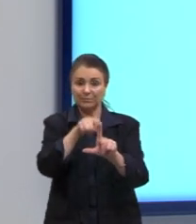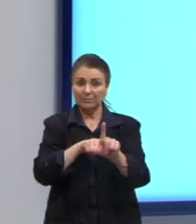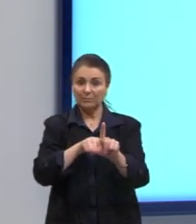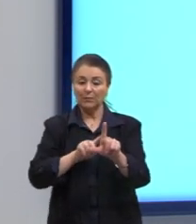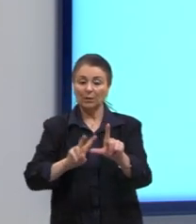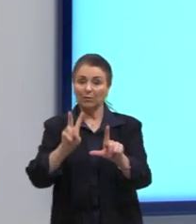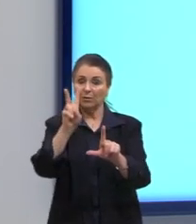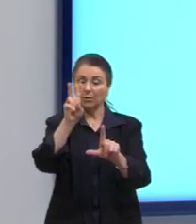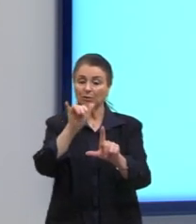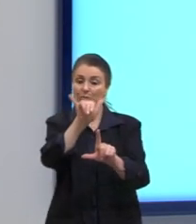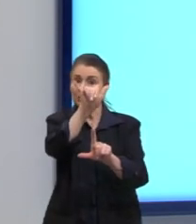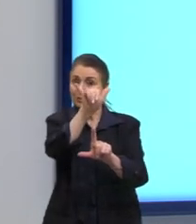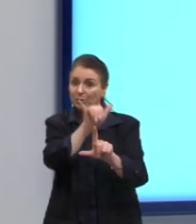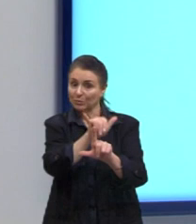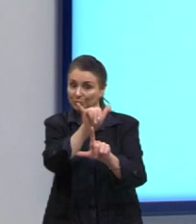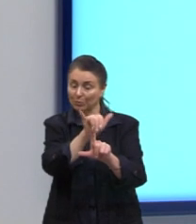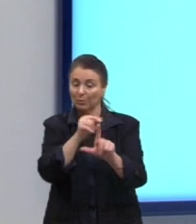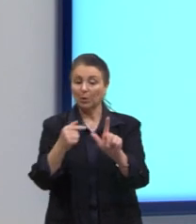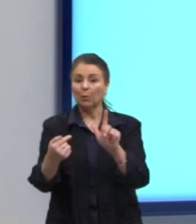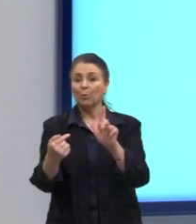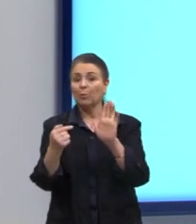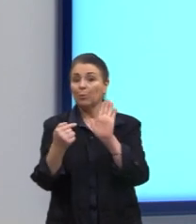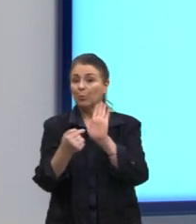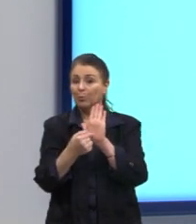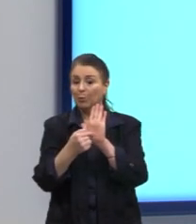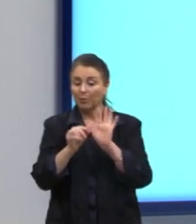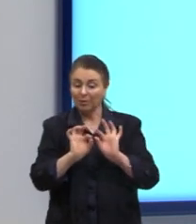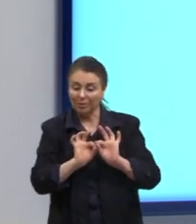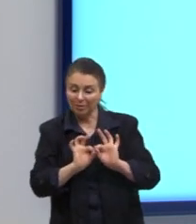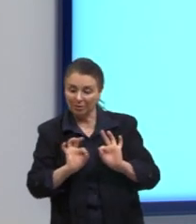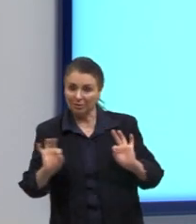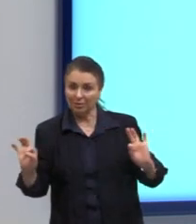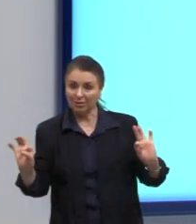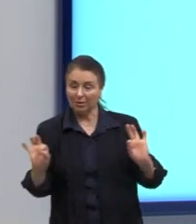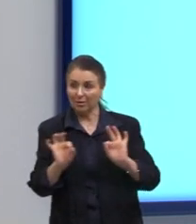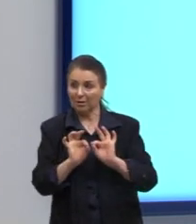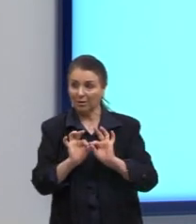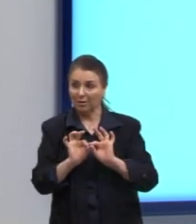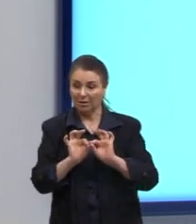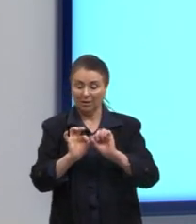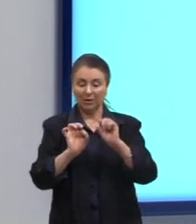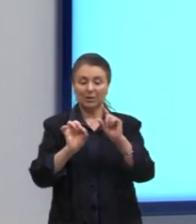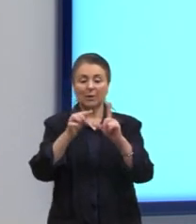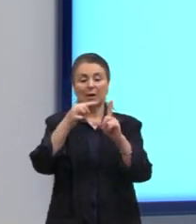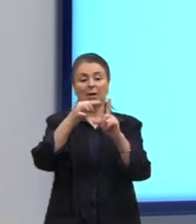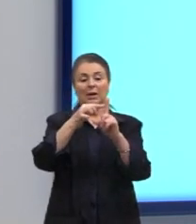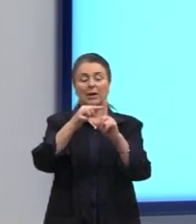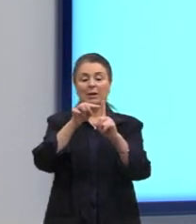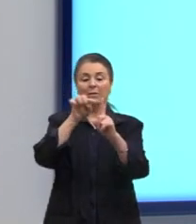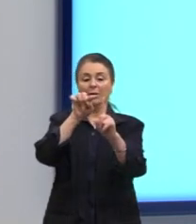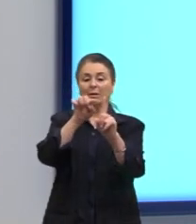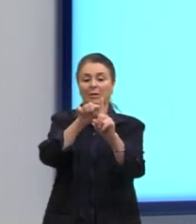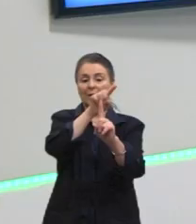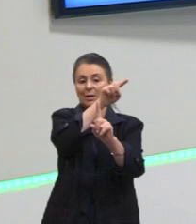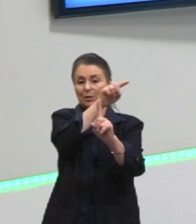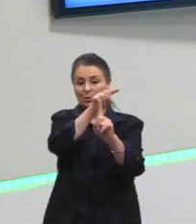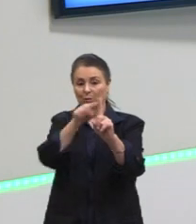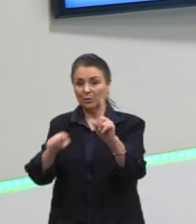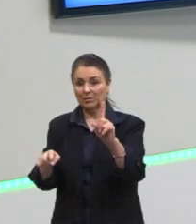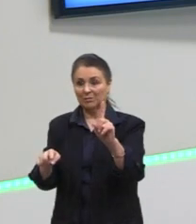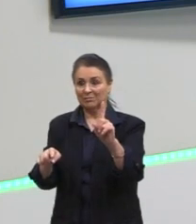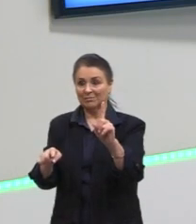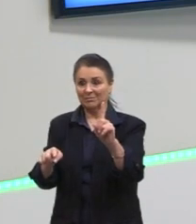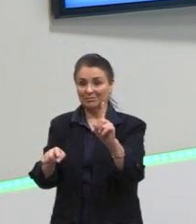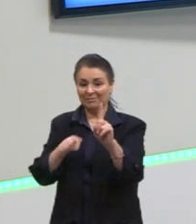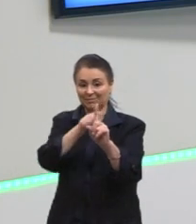de y para que o ponto ali da nossa reta use o eixo Y lembra que eu falei para vocês que o termo